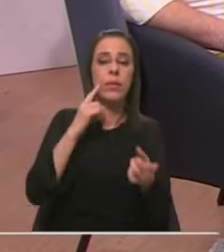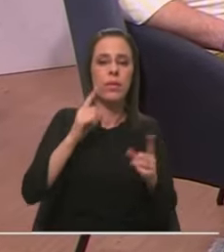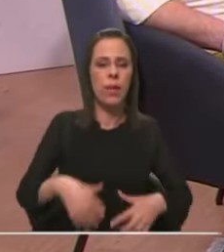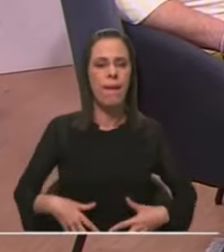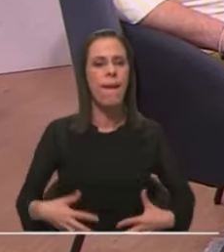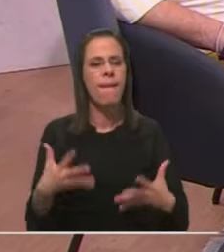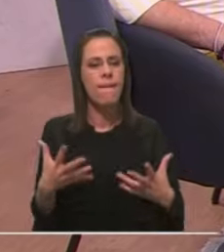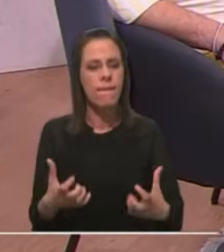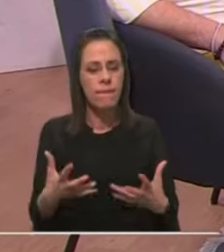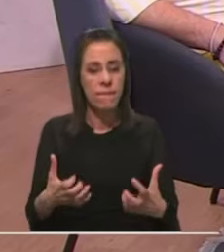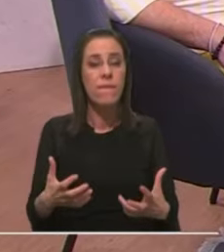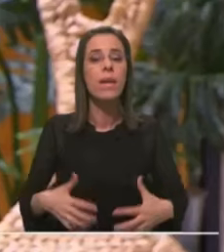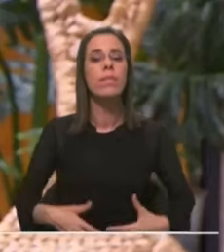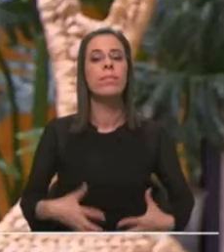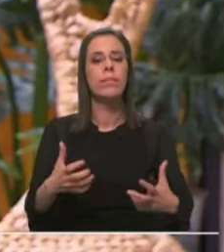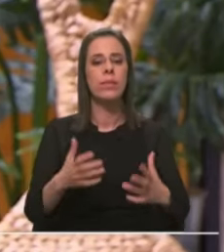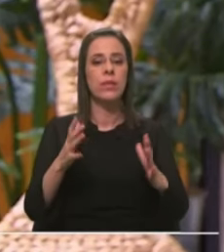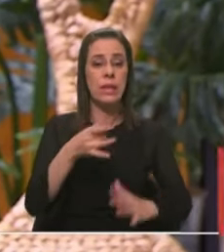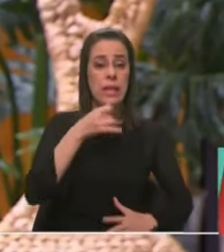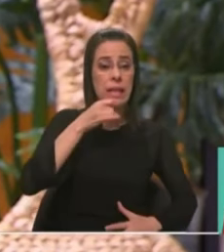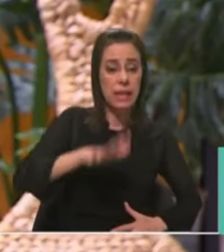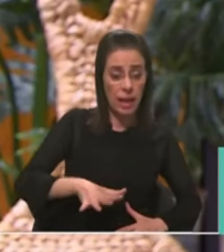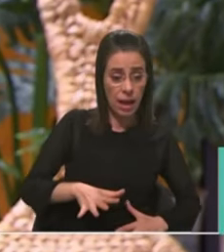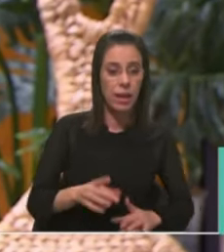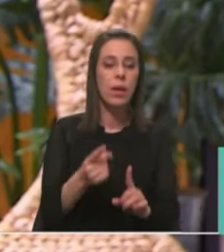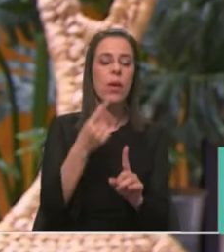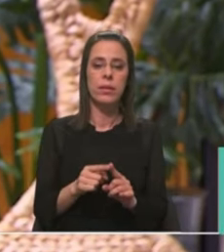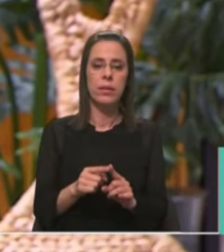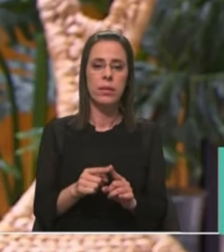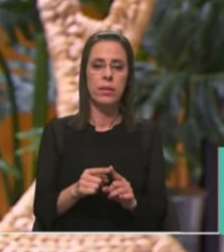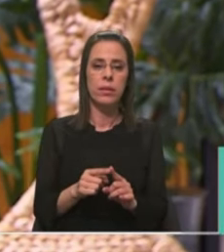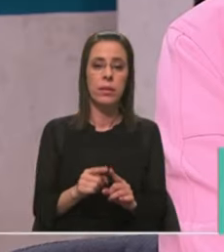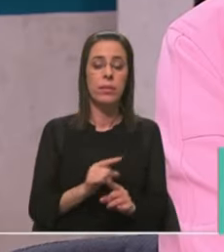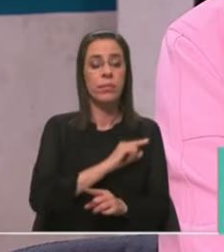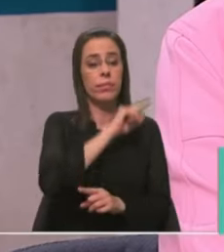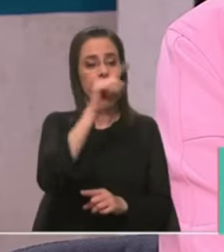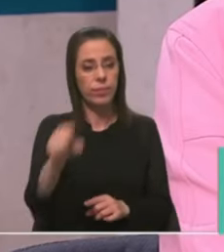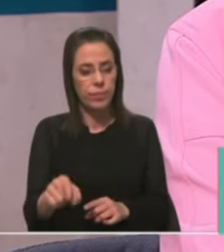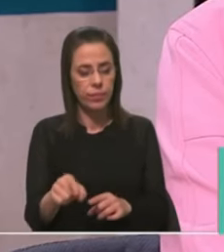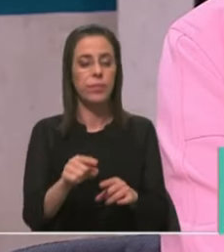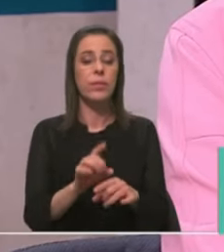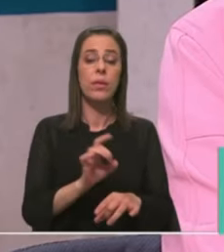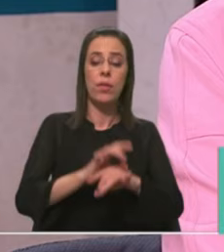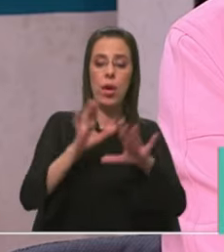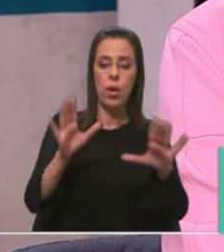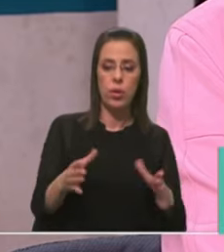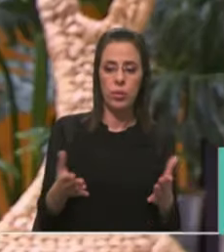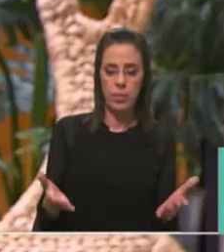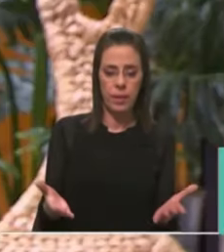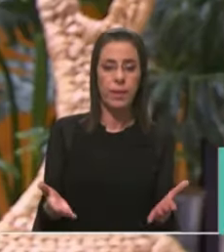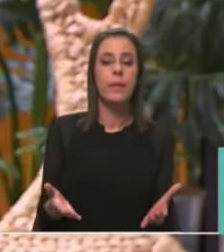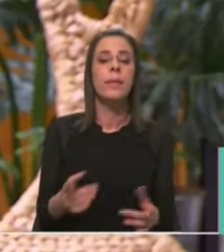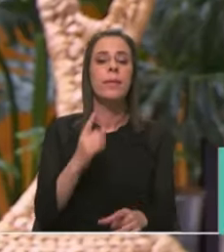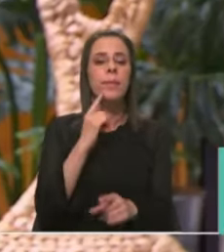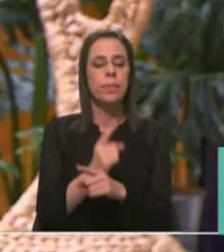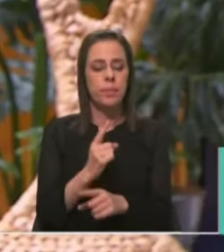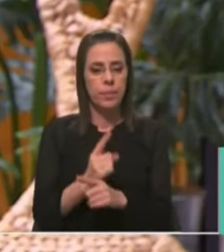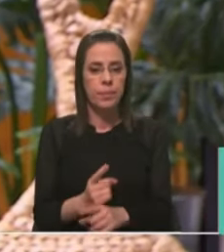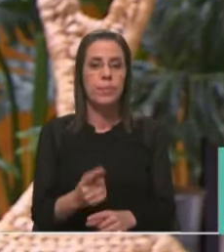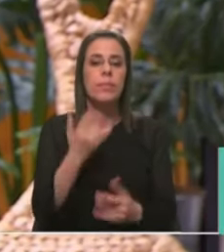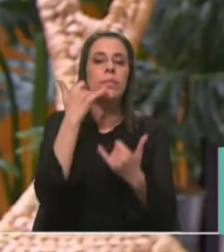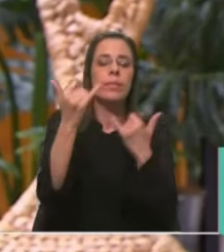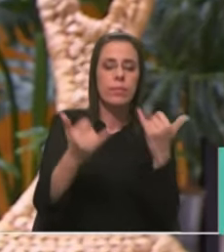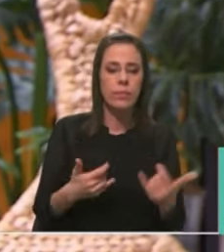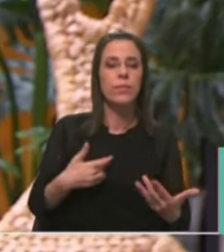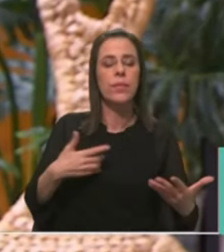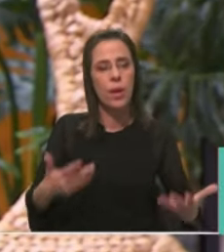ter contrações, desta vez já com sangramento, na quarta-feira. Volta, a ir ao hospital, o mesmo procedimento, liga,